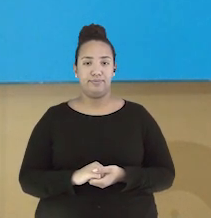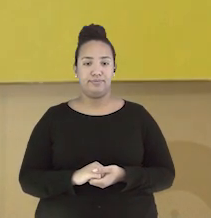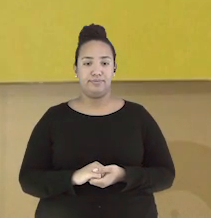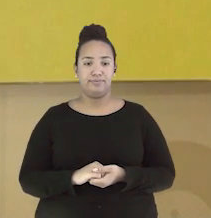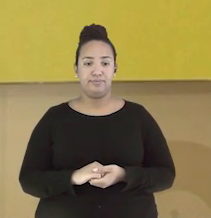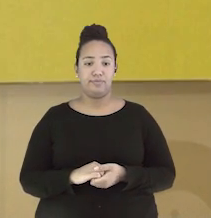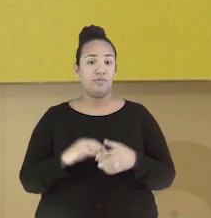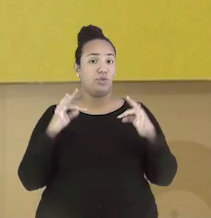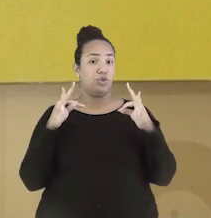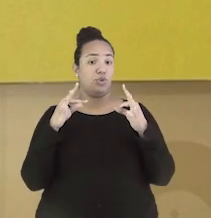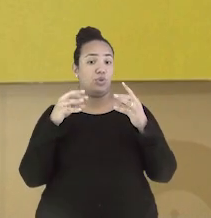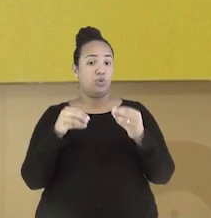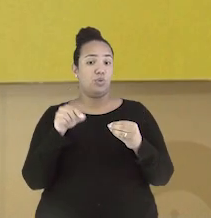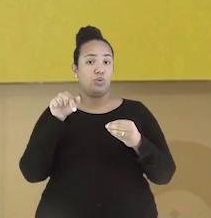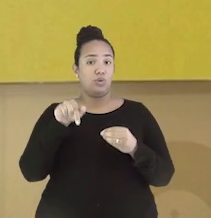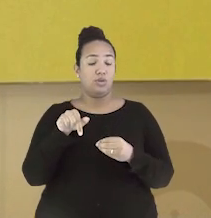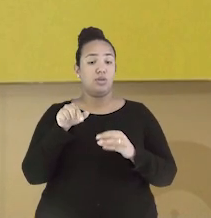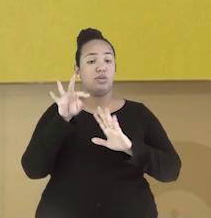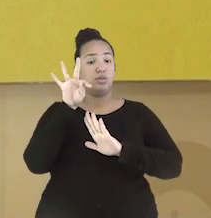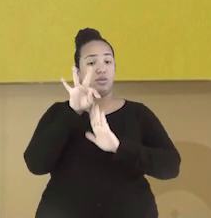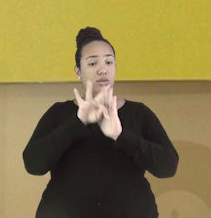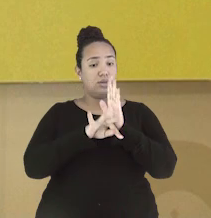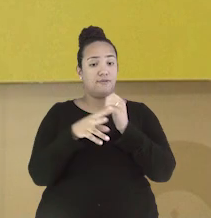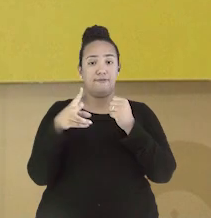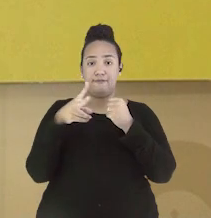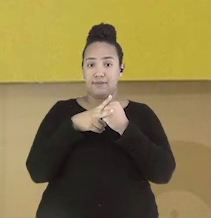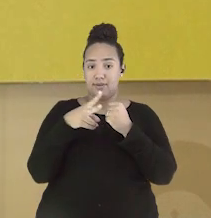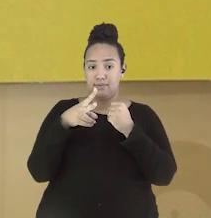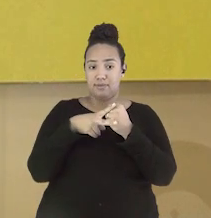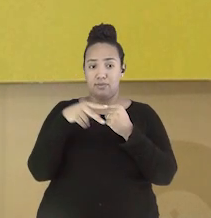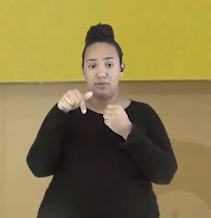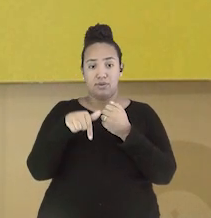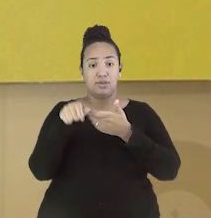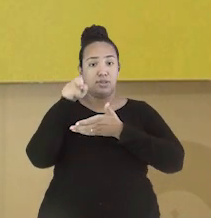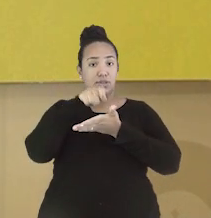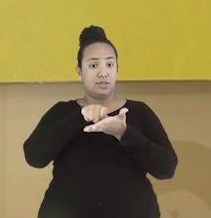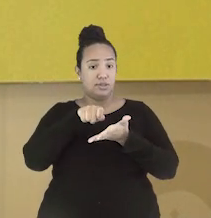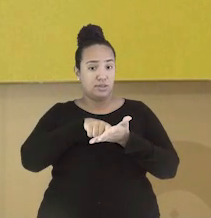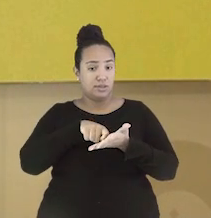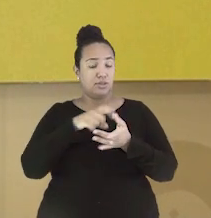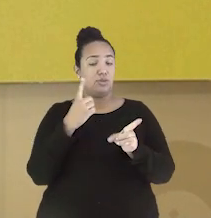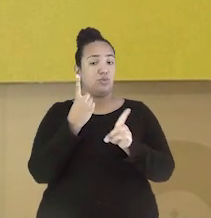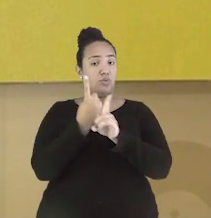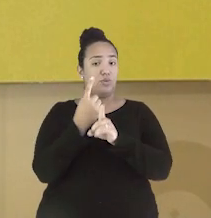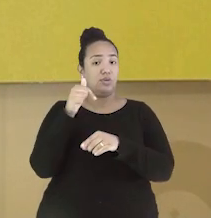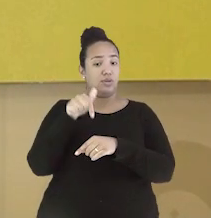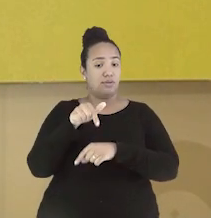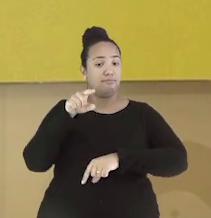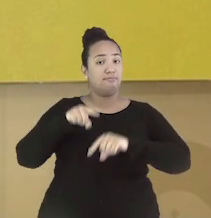Todos esses são textos verbais, ou seja, textos escritos encontrados